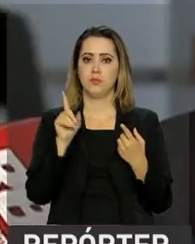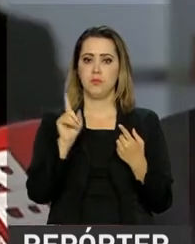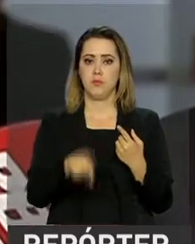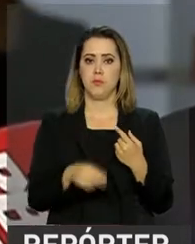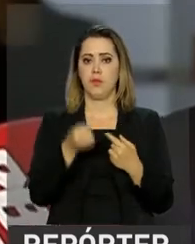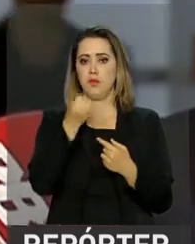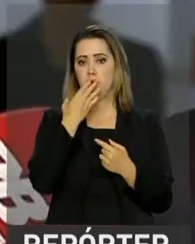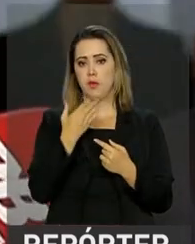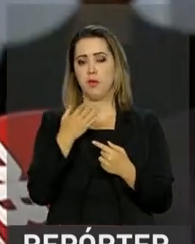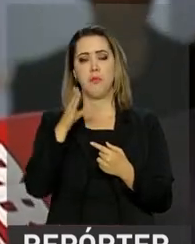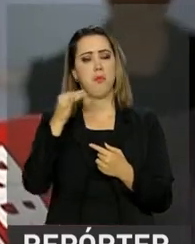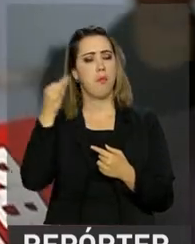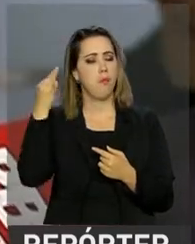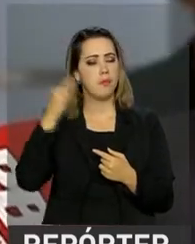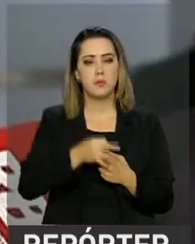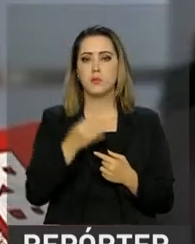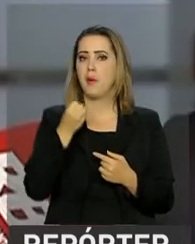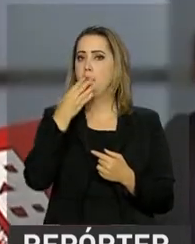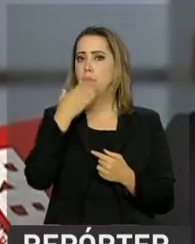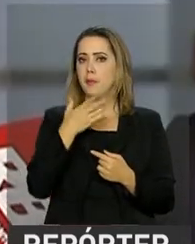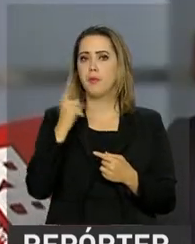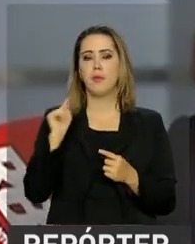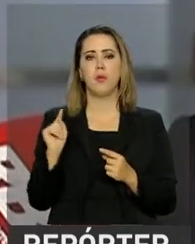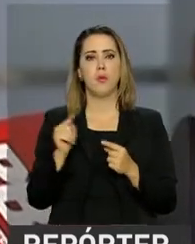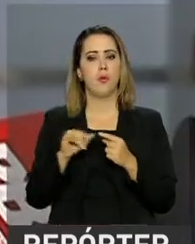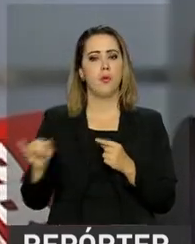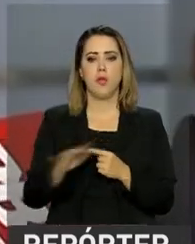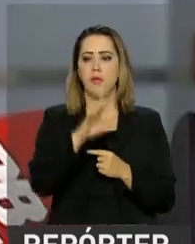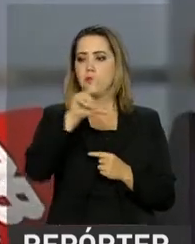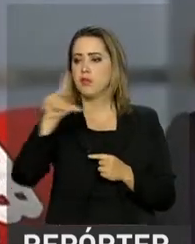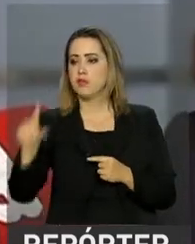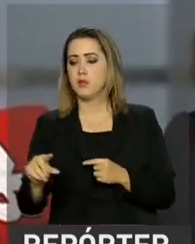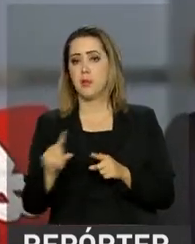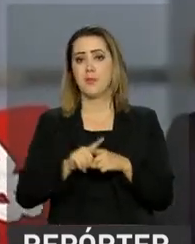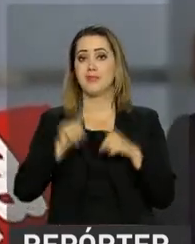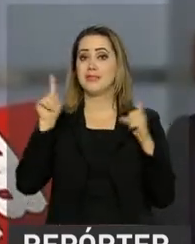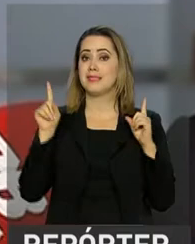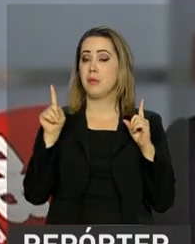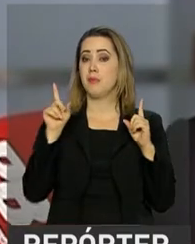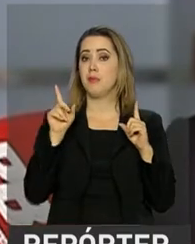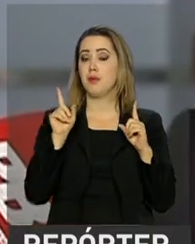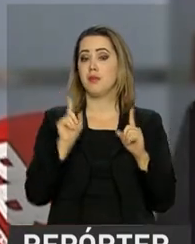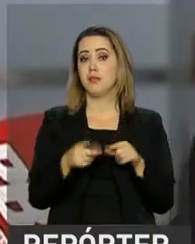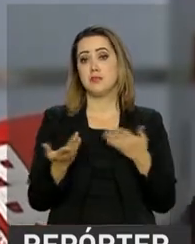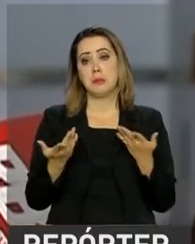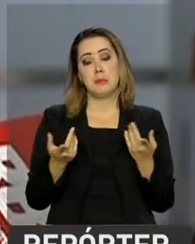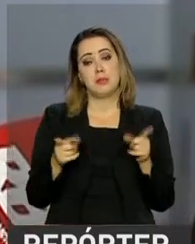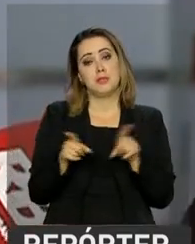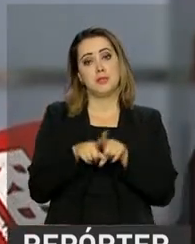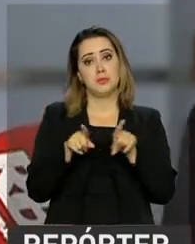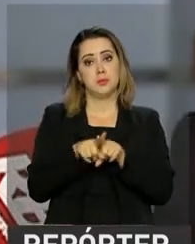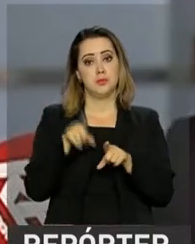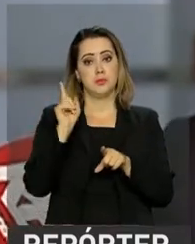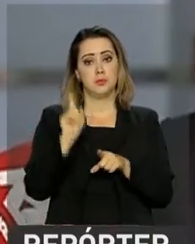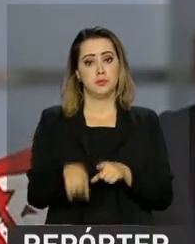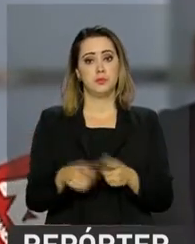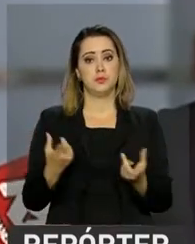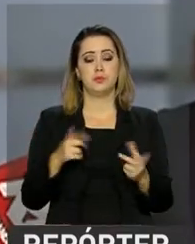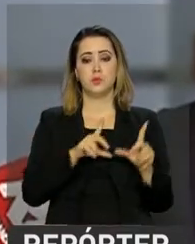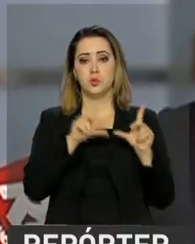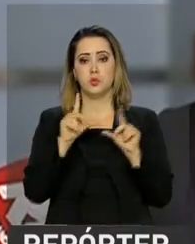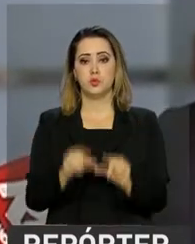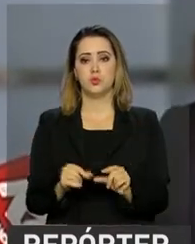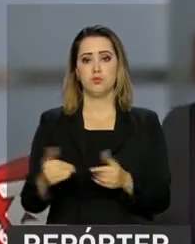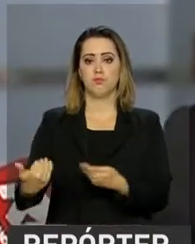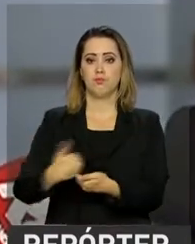É bom, é ótimo, permite ao Banco Central cortar juros, etc., mais agressivamente, mas, por outro lado, cai a